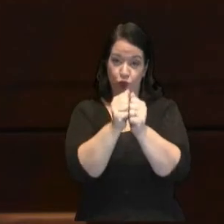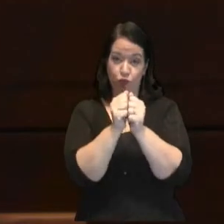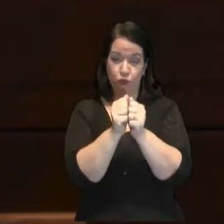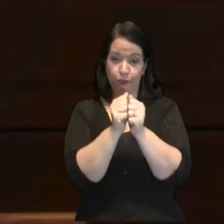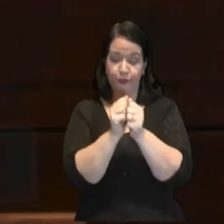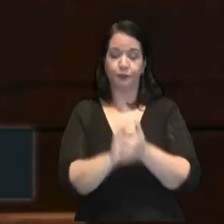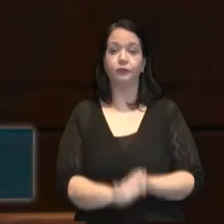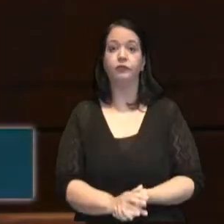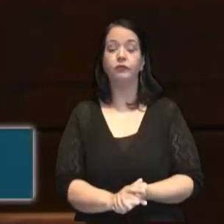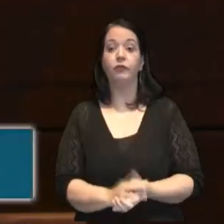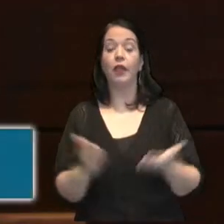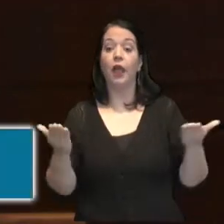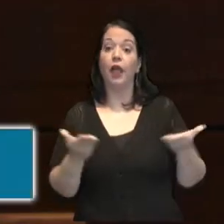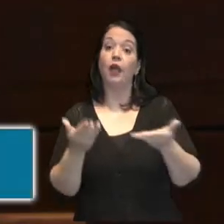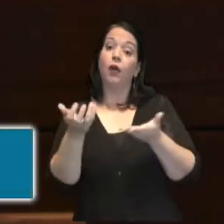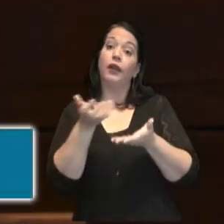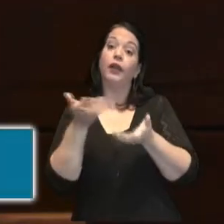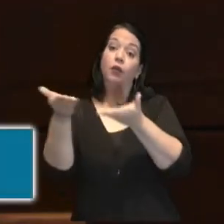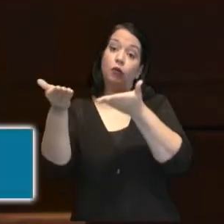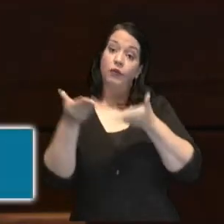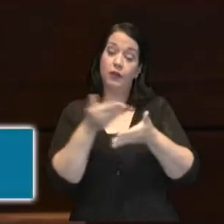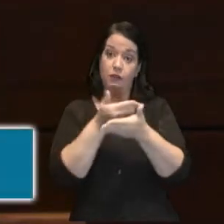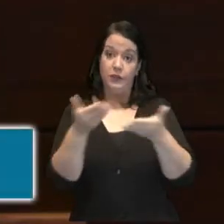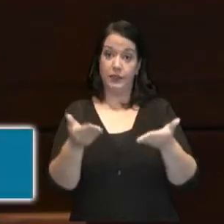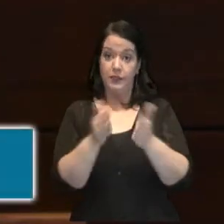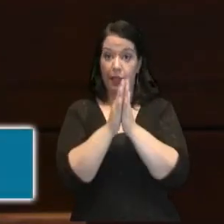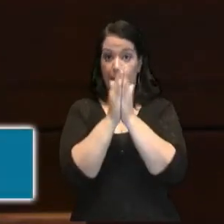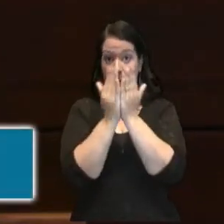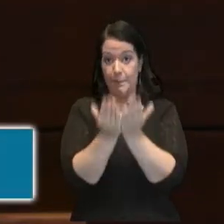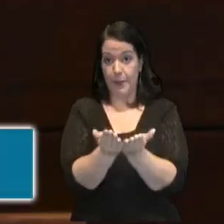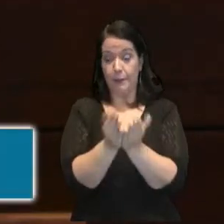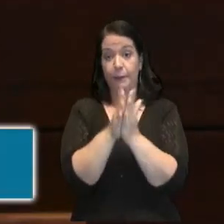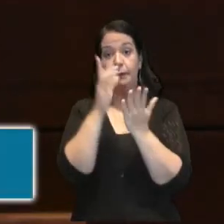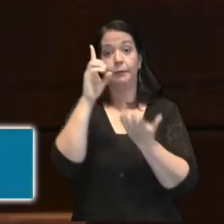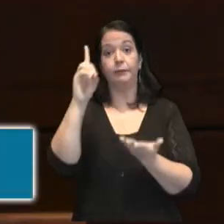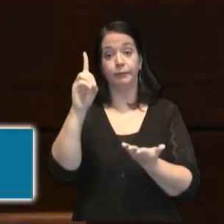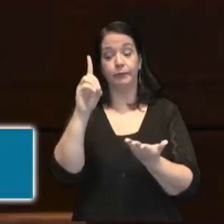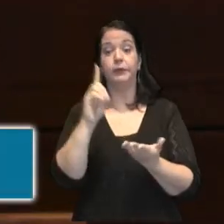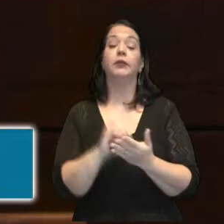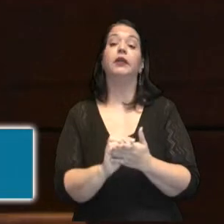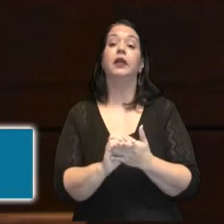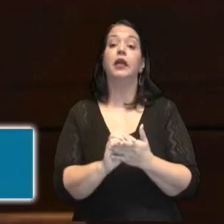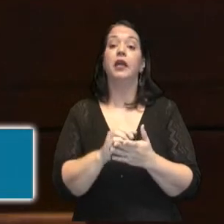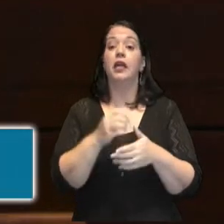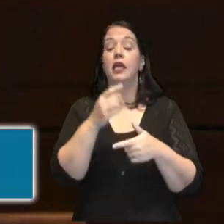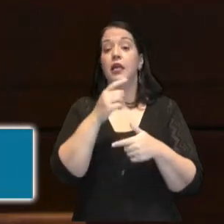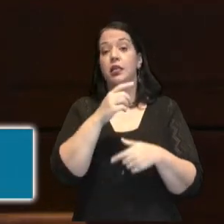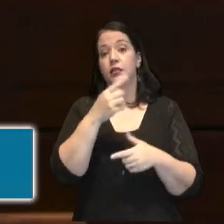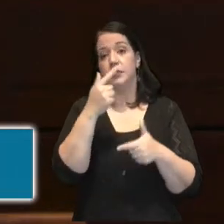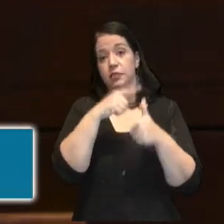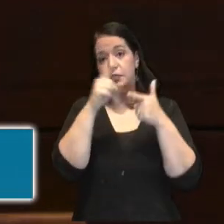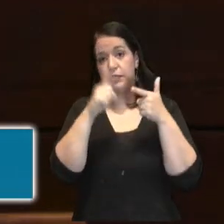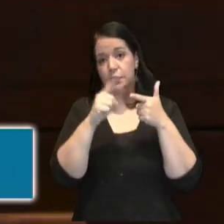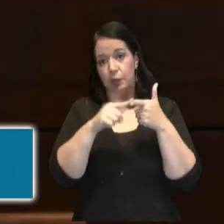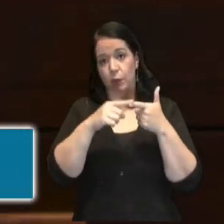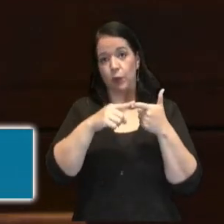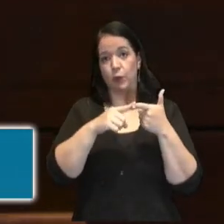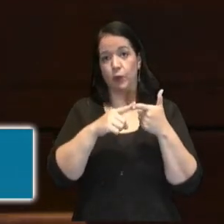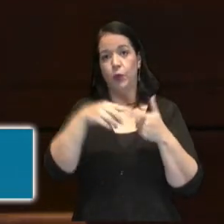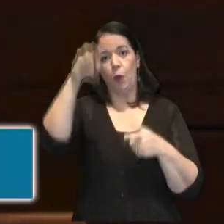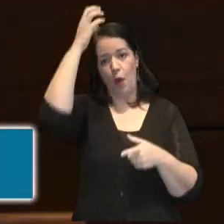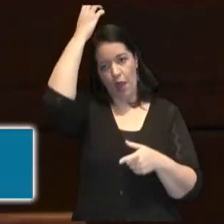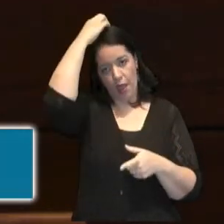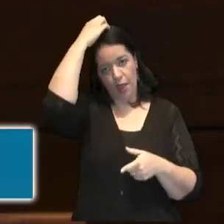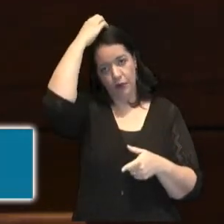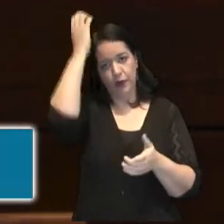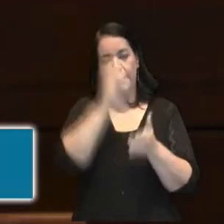Deus no segundo livro dos Reis, no capítulo 6, farei a leitura de 8 a 23. E diz-nos